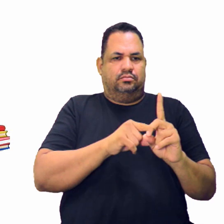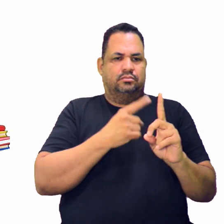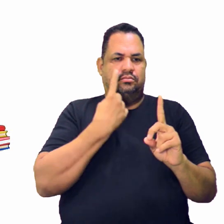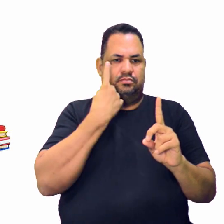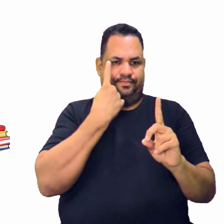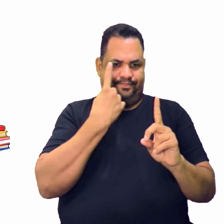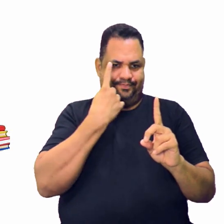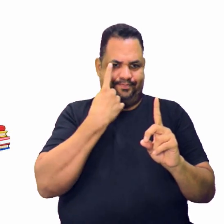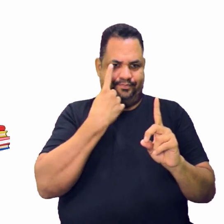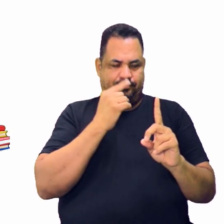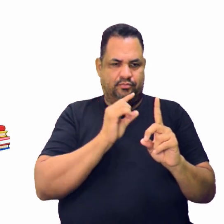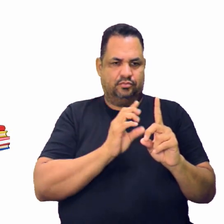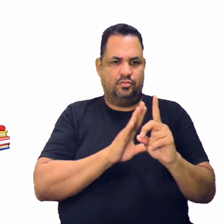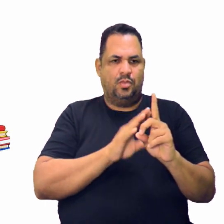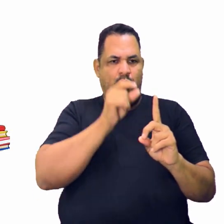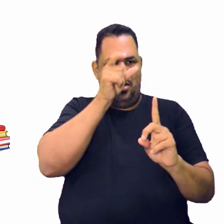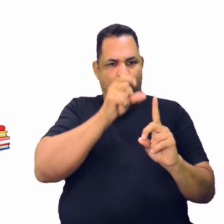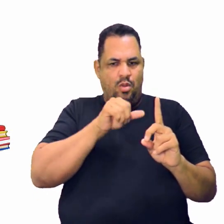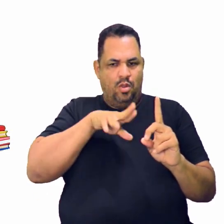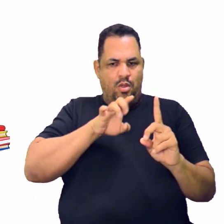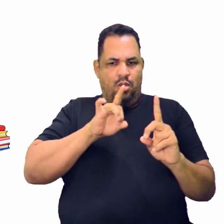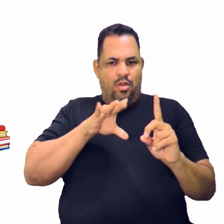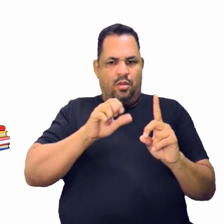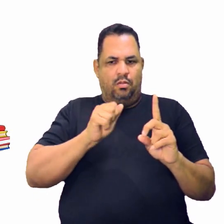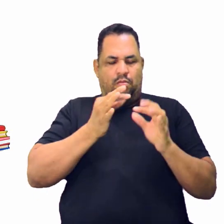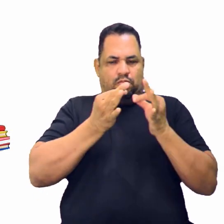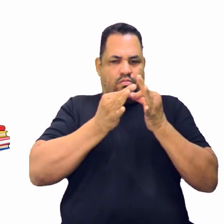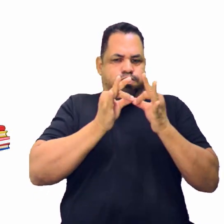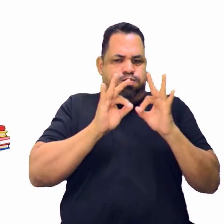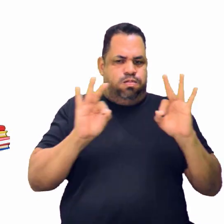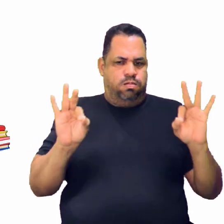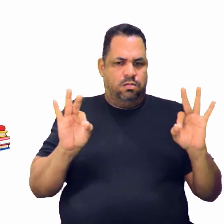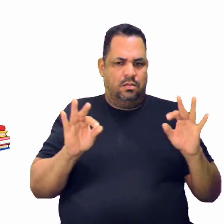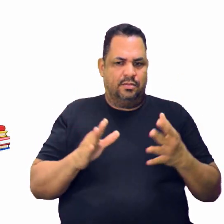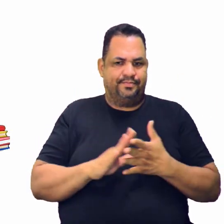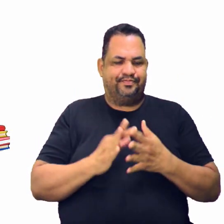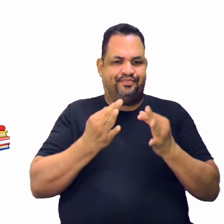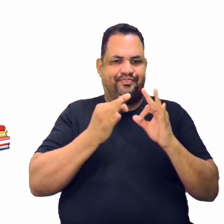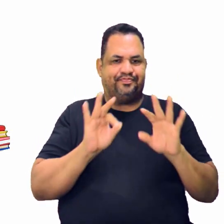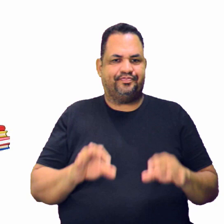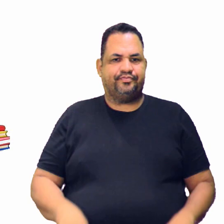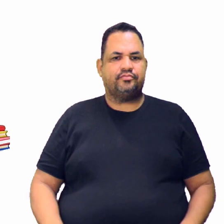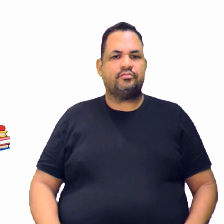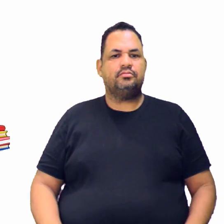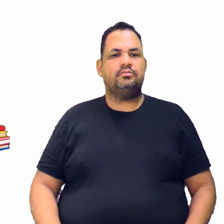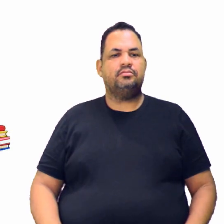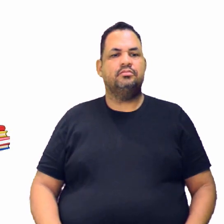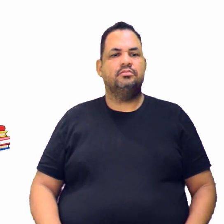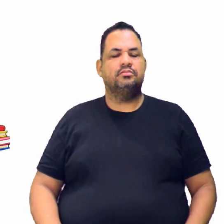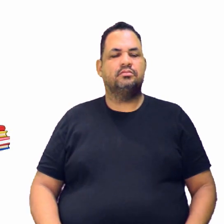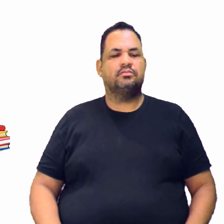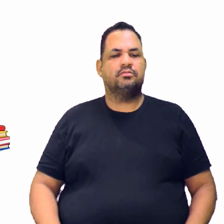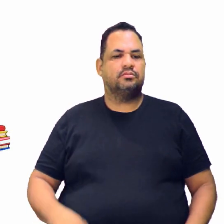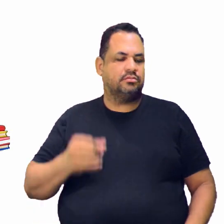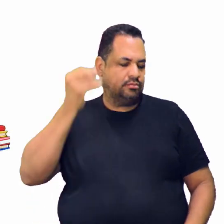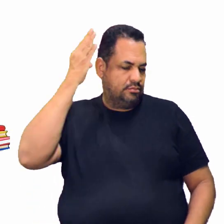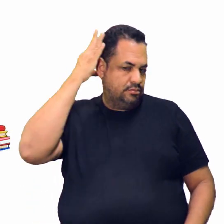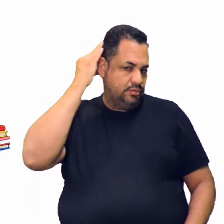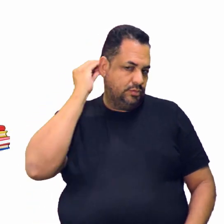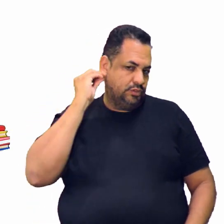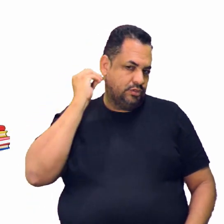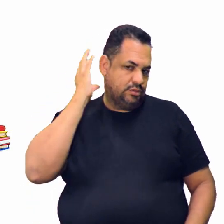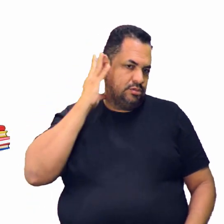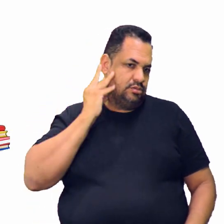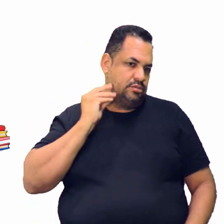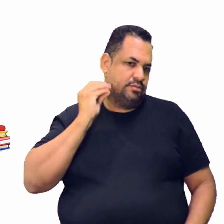Apresentou apenas um núcleo, sujeito simples. Vamos ver outra aqui. Os cabelos